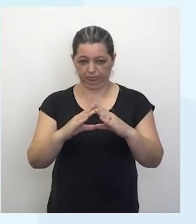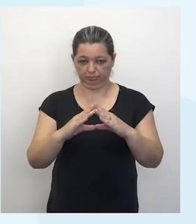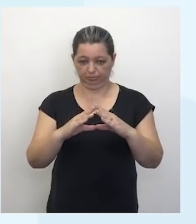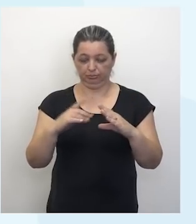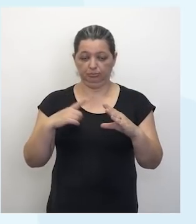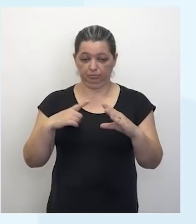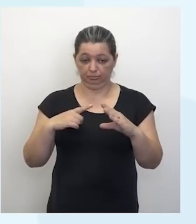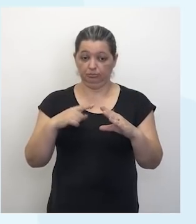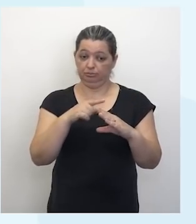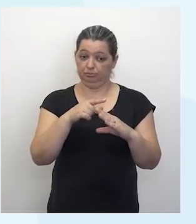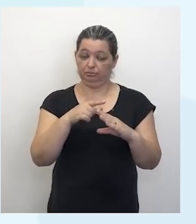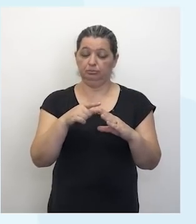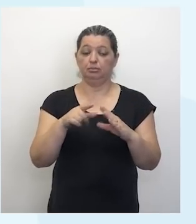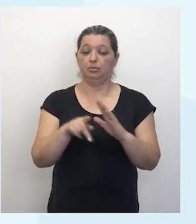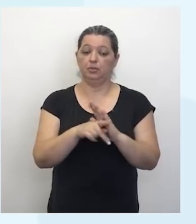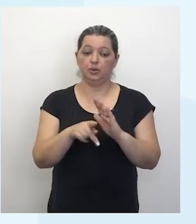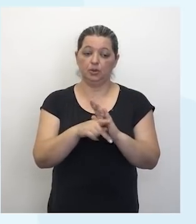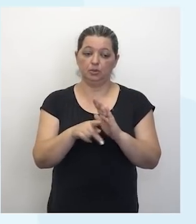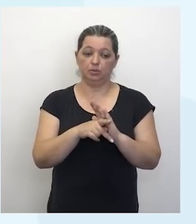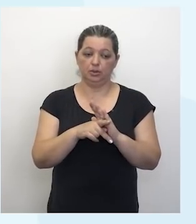que eles estão sendo